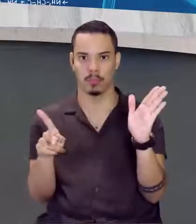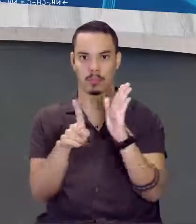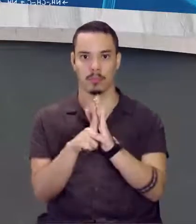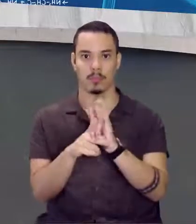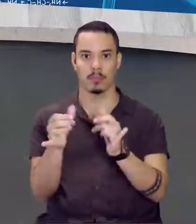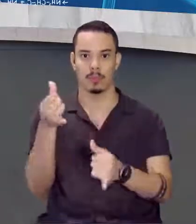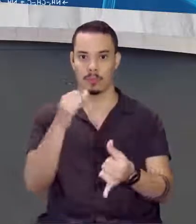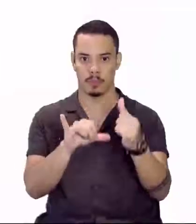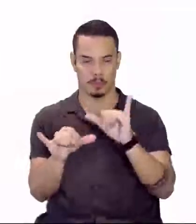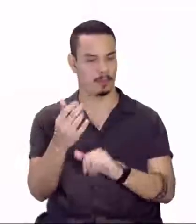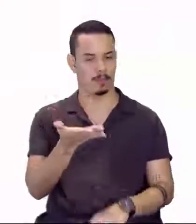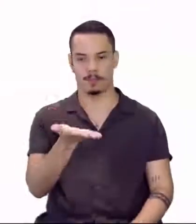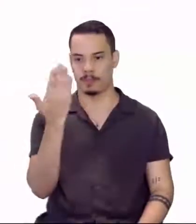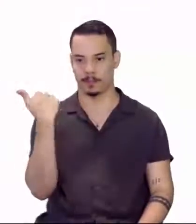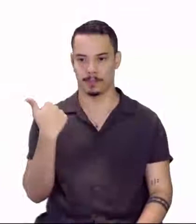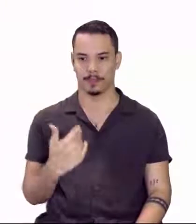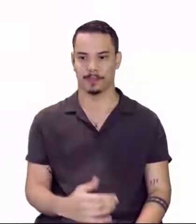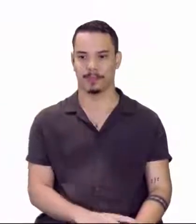químicos. Então, vamos lá?